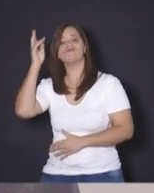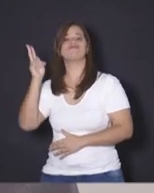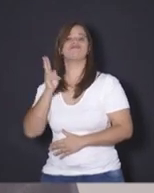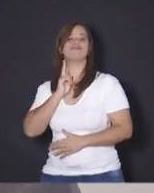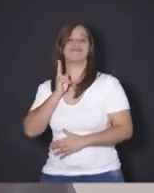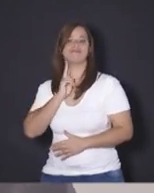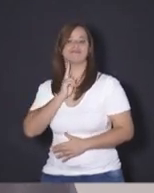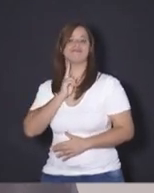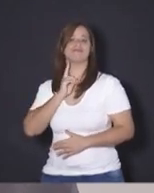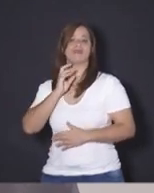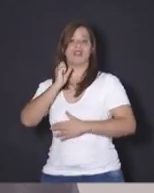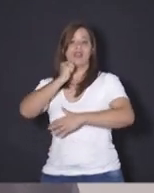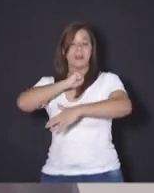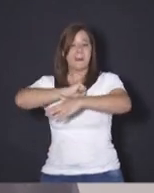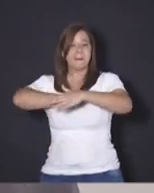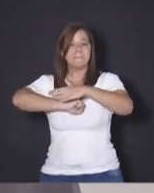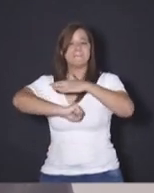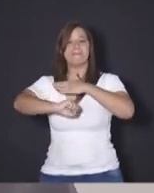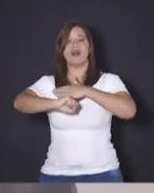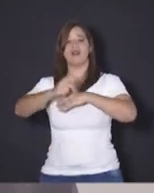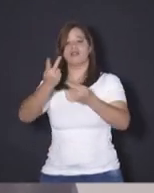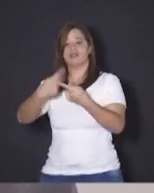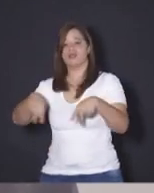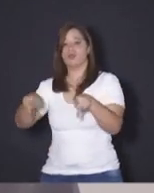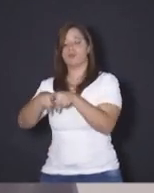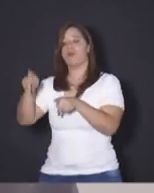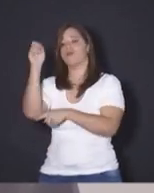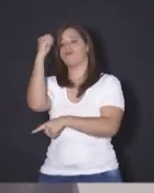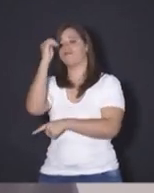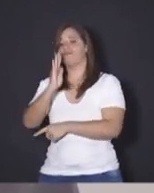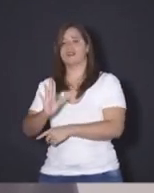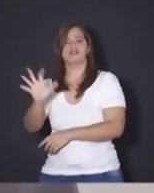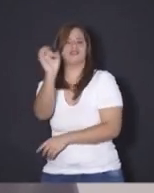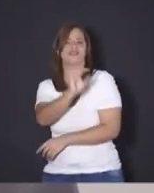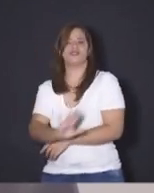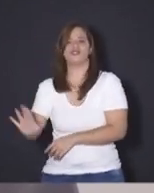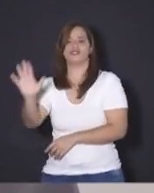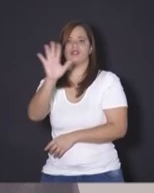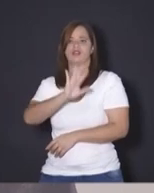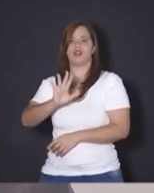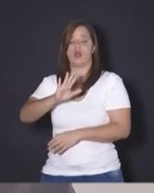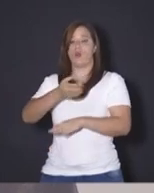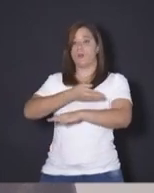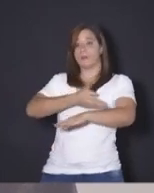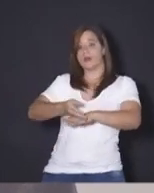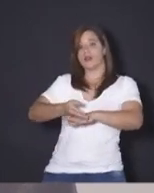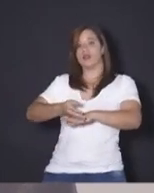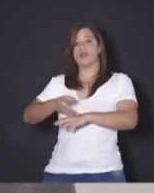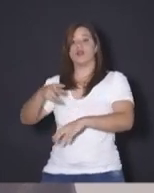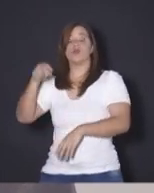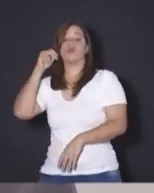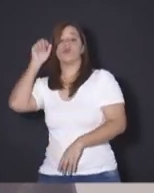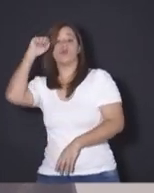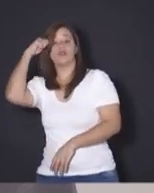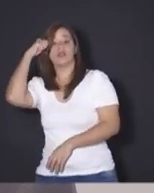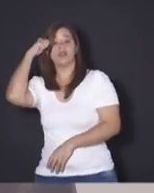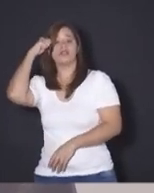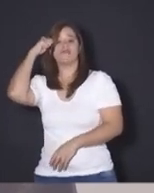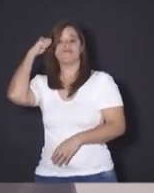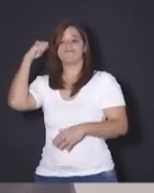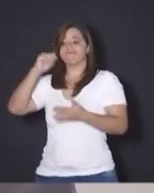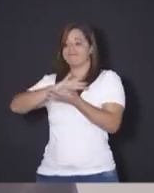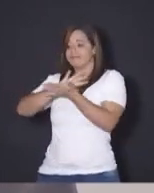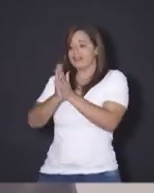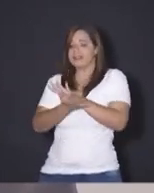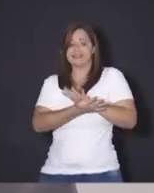é mata a consciência dos povos brasileiro e de modo geral branco negro desmobiliza a o racismo